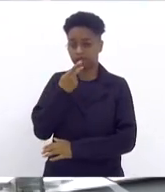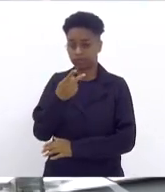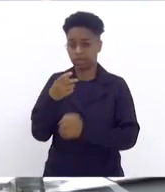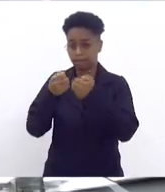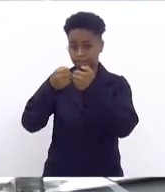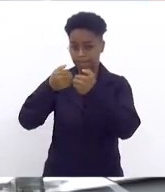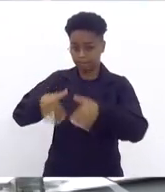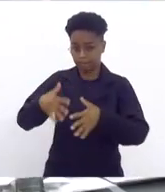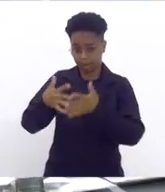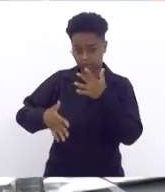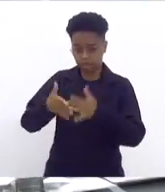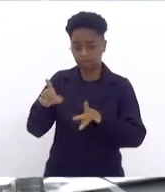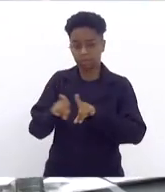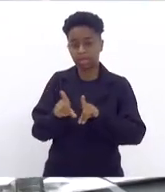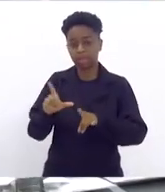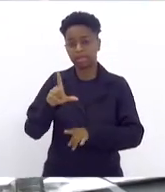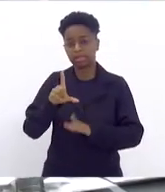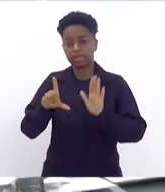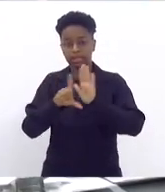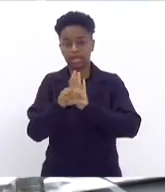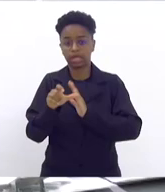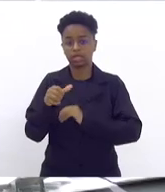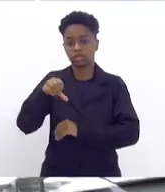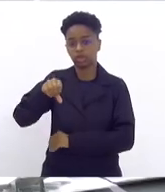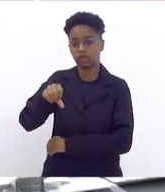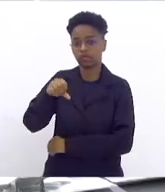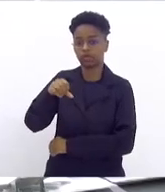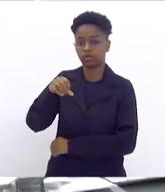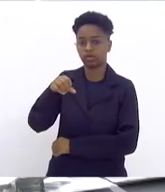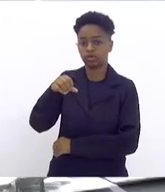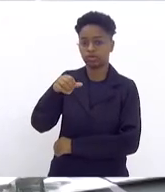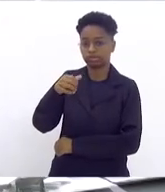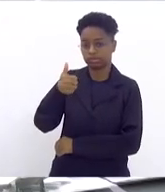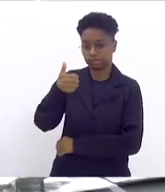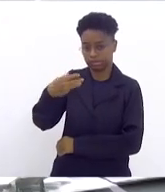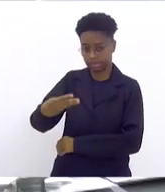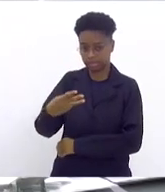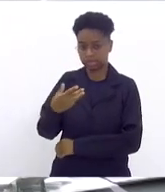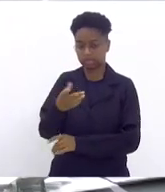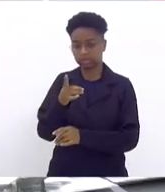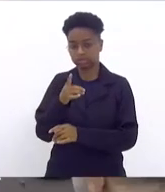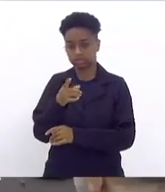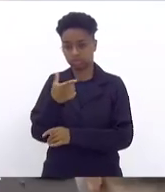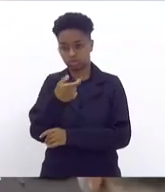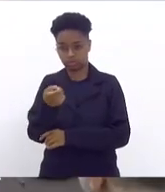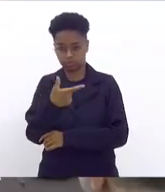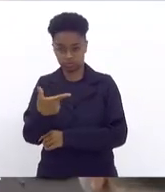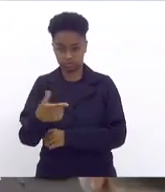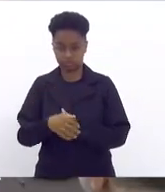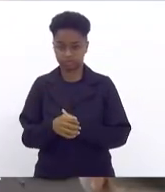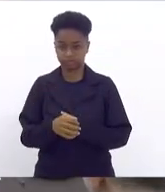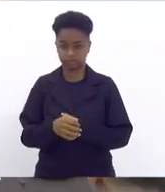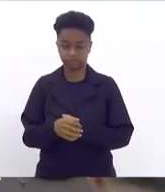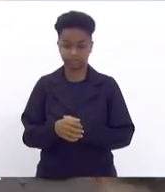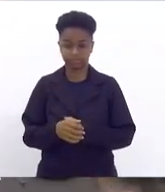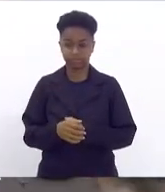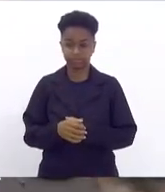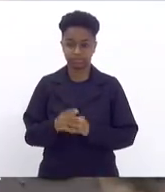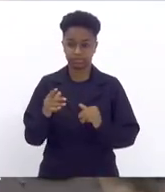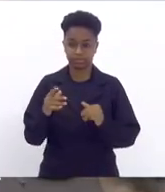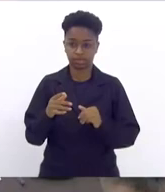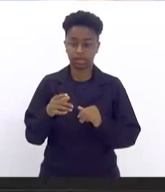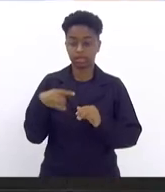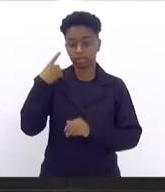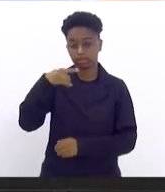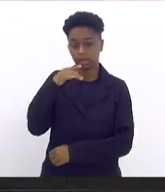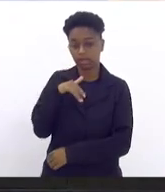prejudicabilidade, face à lei número 9.913, de 6 de dezembro de 2022. Senhor presidente. Deputado Yuri.